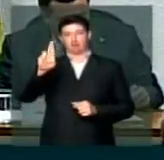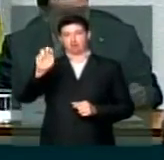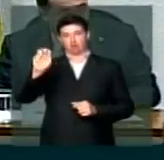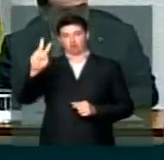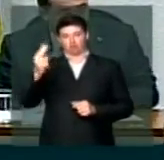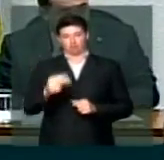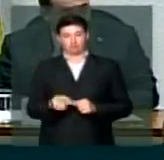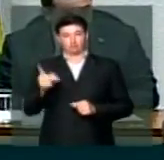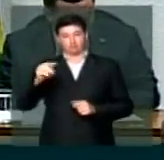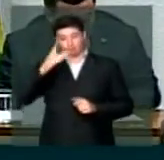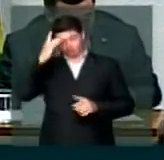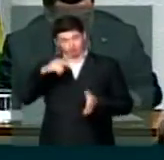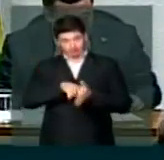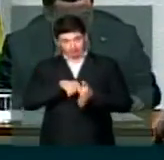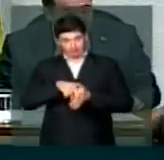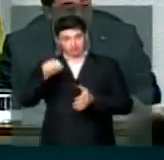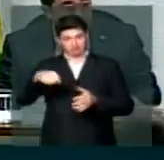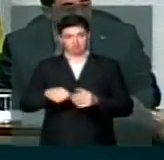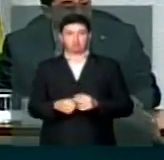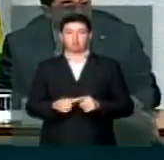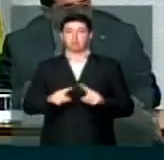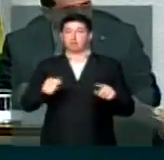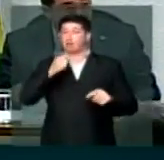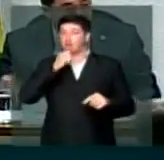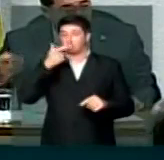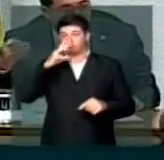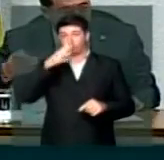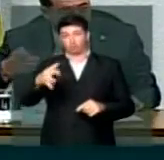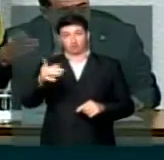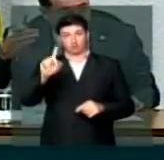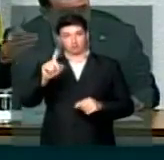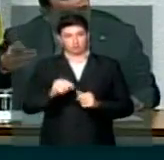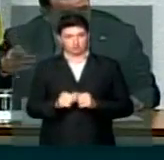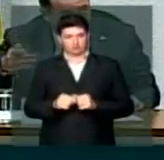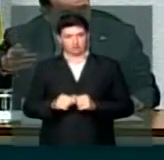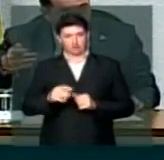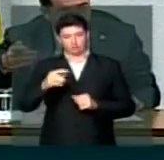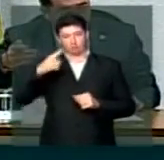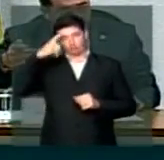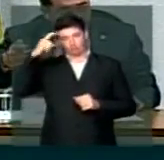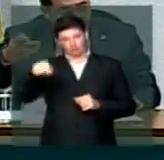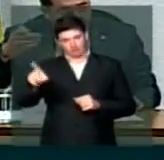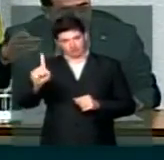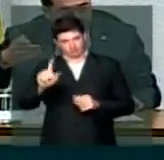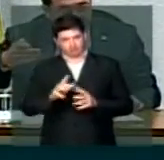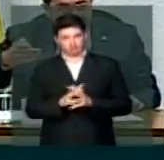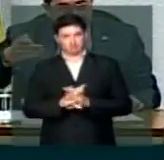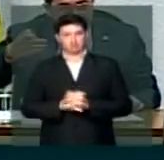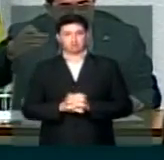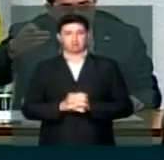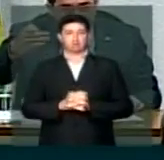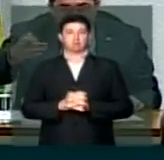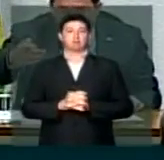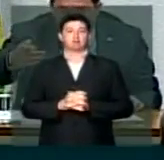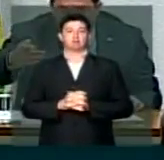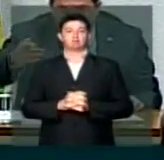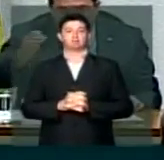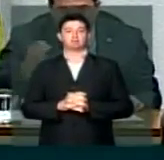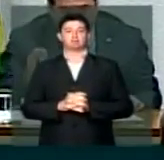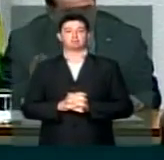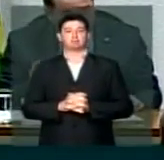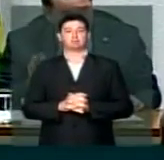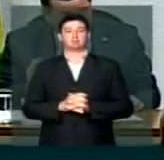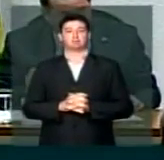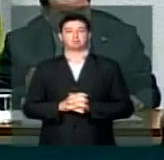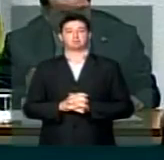está aqui como investigado. Ele ainda não foi denunciado por esses crimes que estão sendo